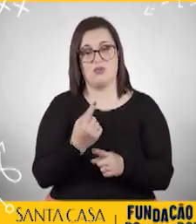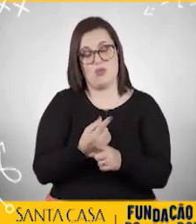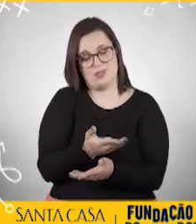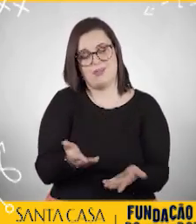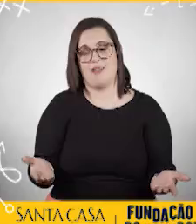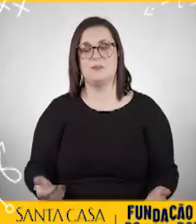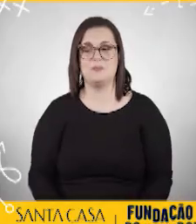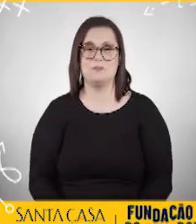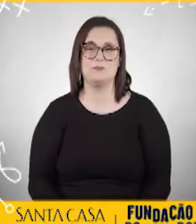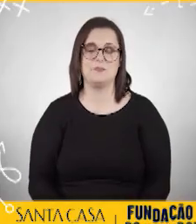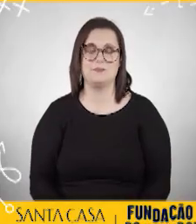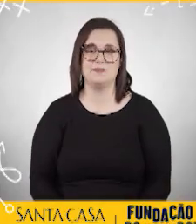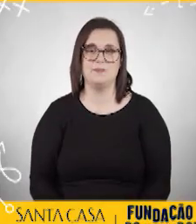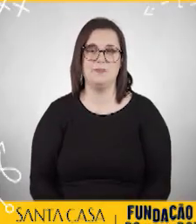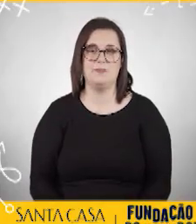coisas.